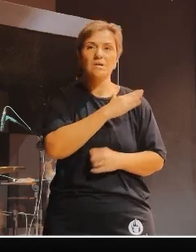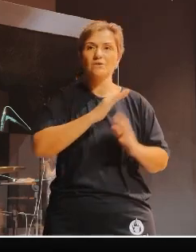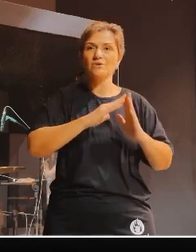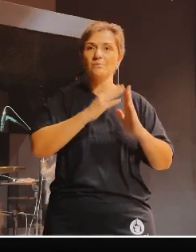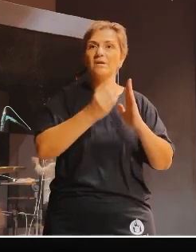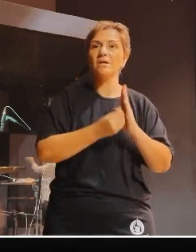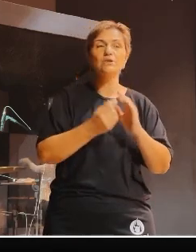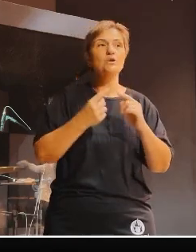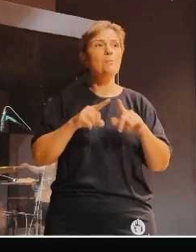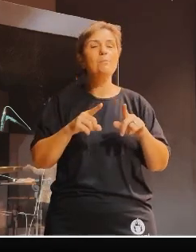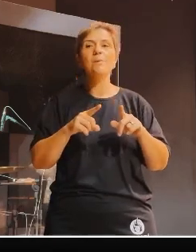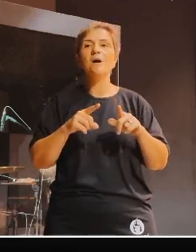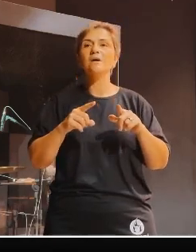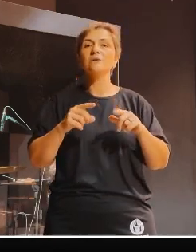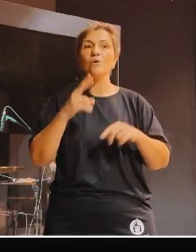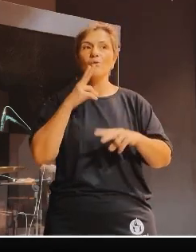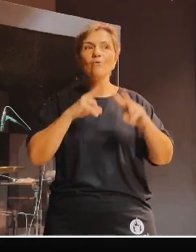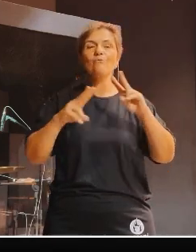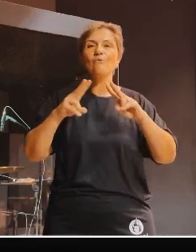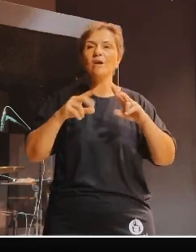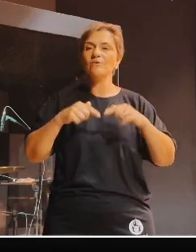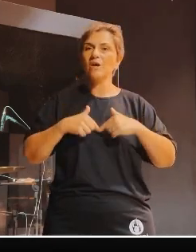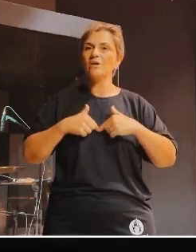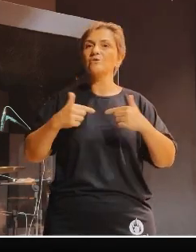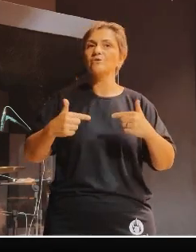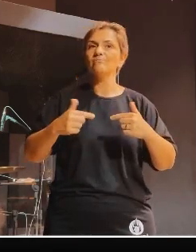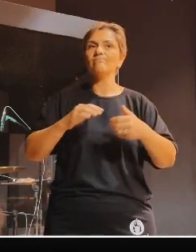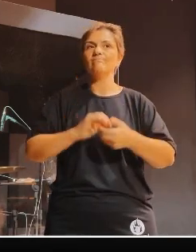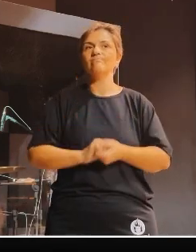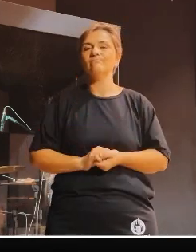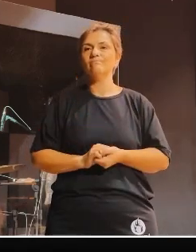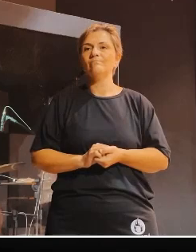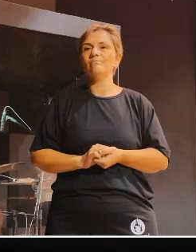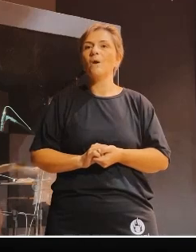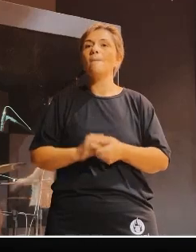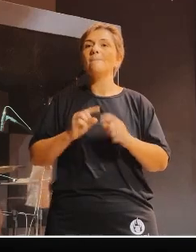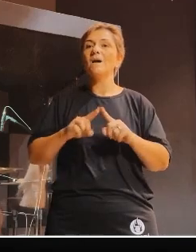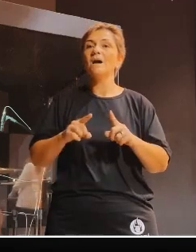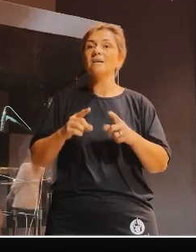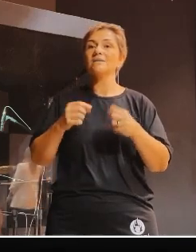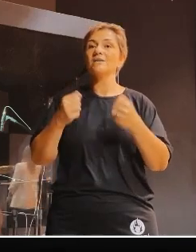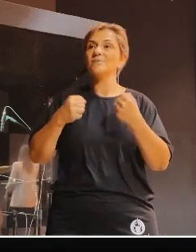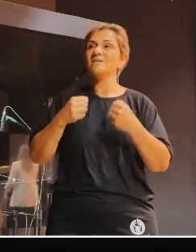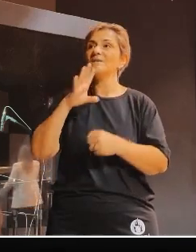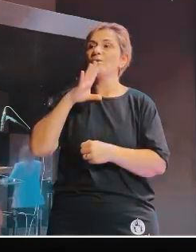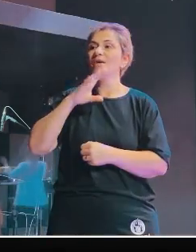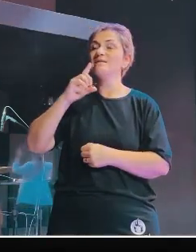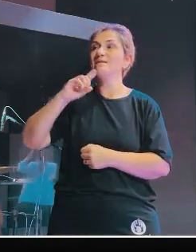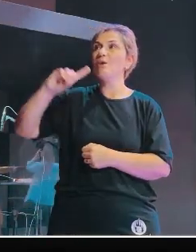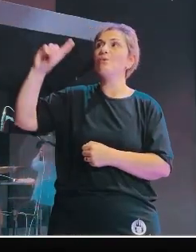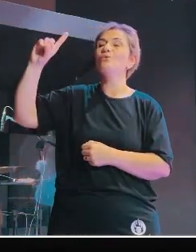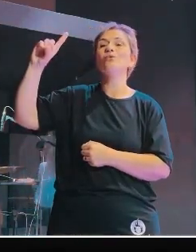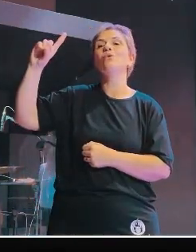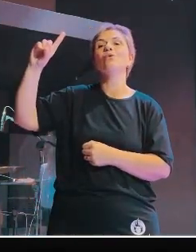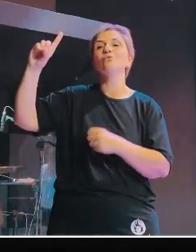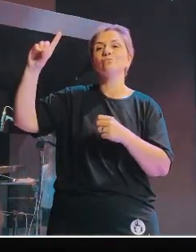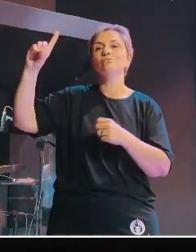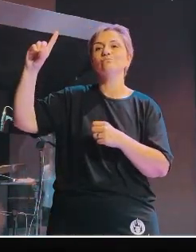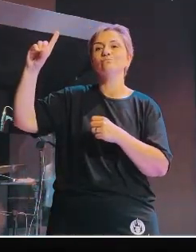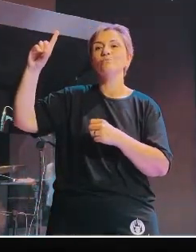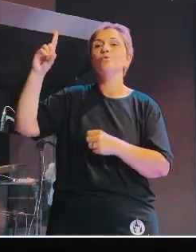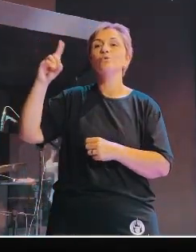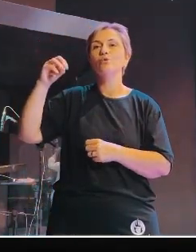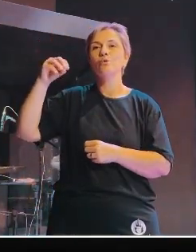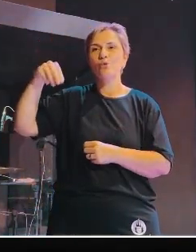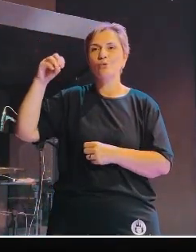obras e eu quero conhecer o dono da obra. O nome dele é Jesus. Não para que homem se